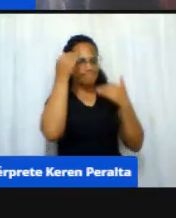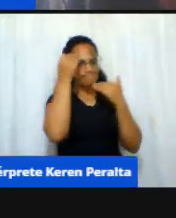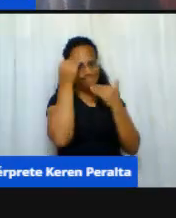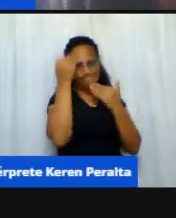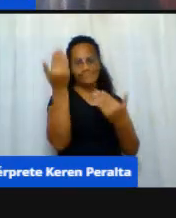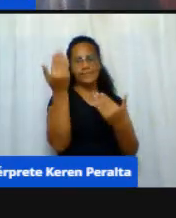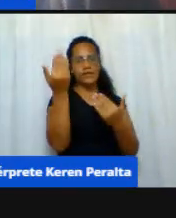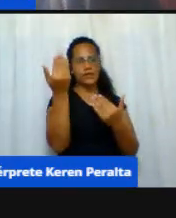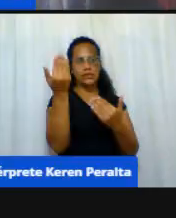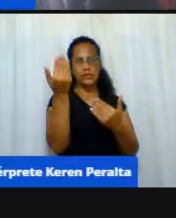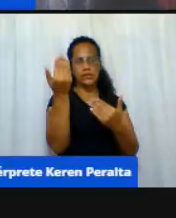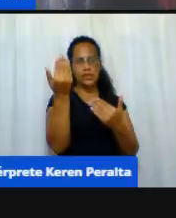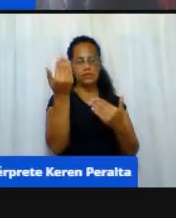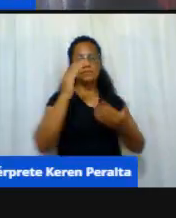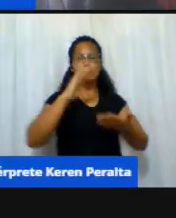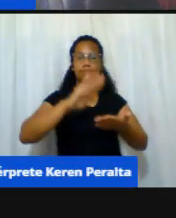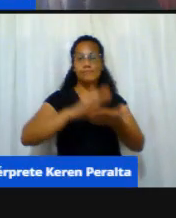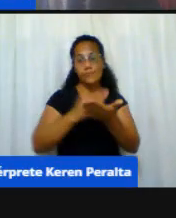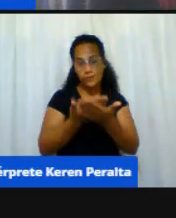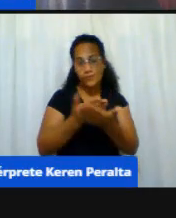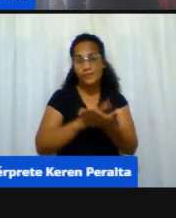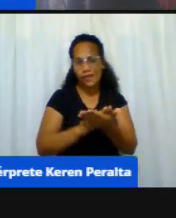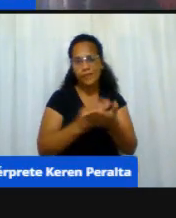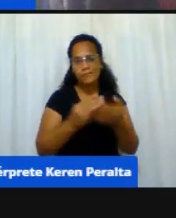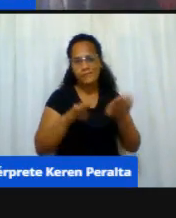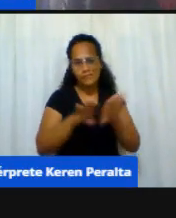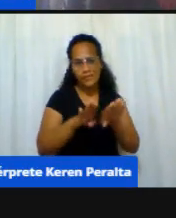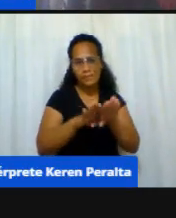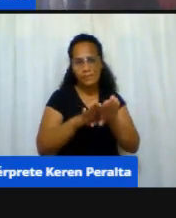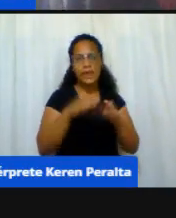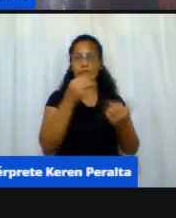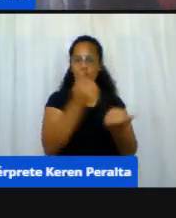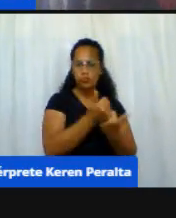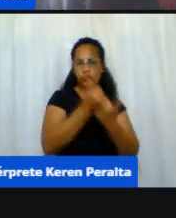Agradeço aos intérpretes, ao suporte,